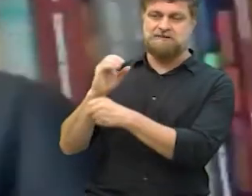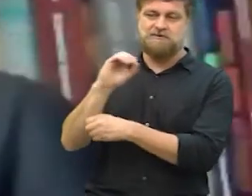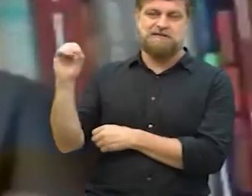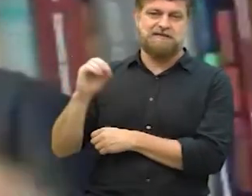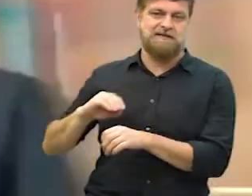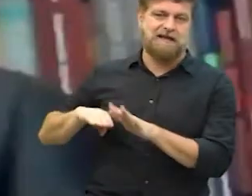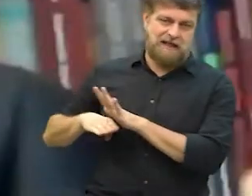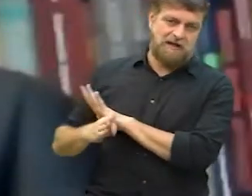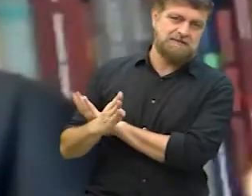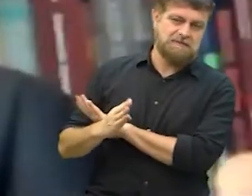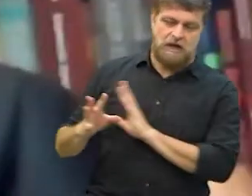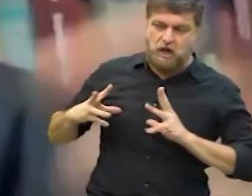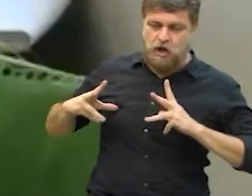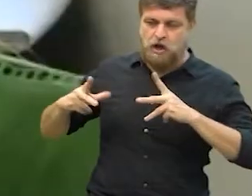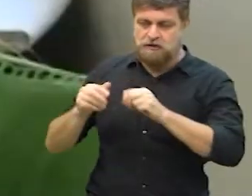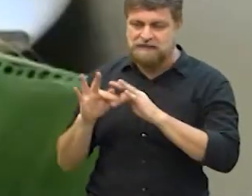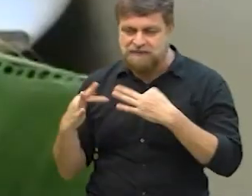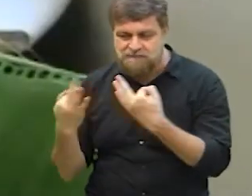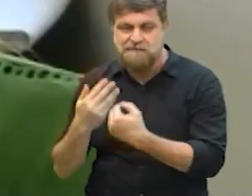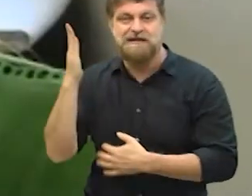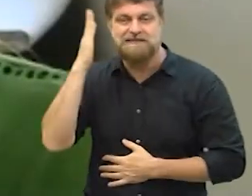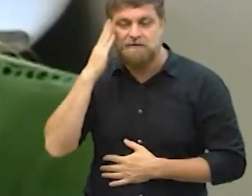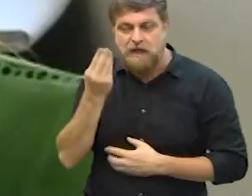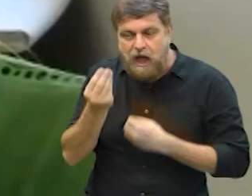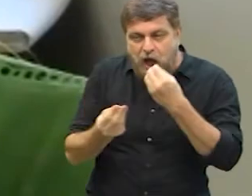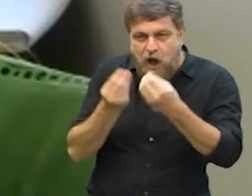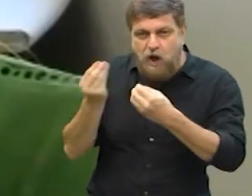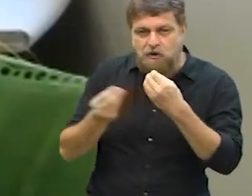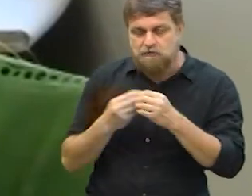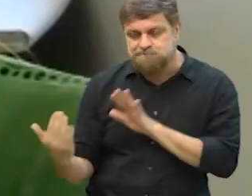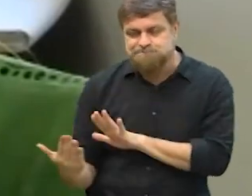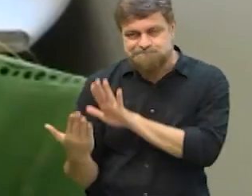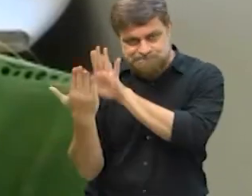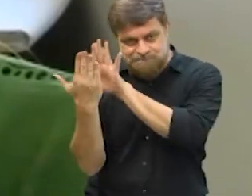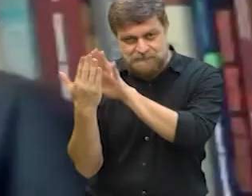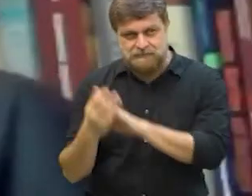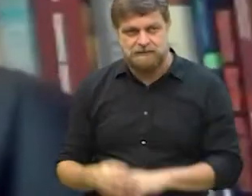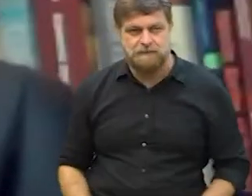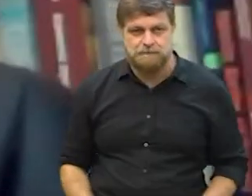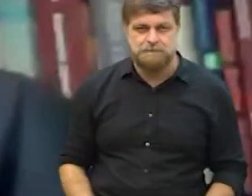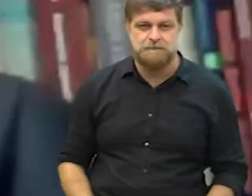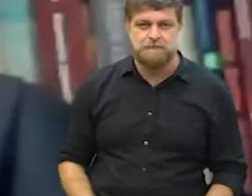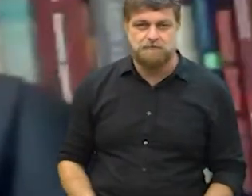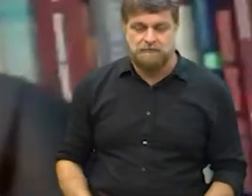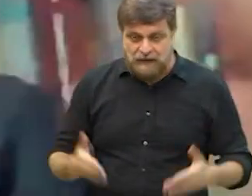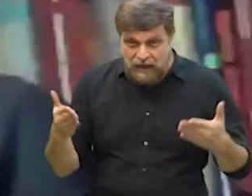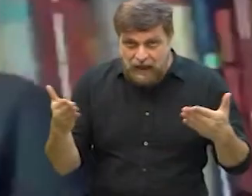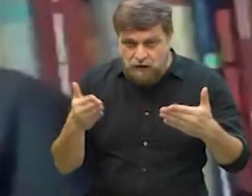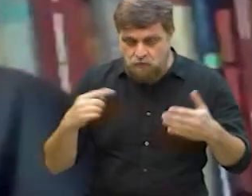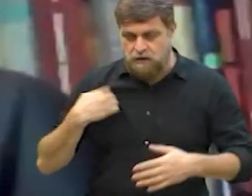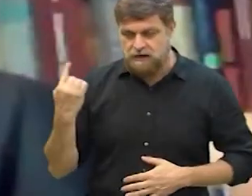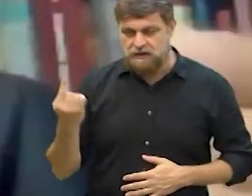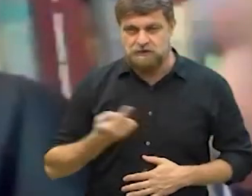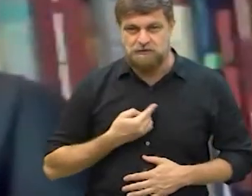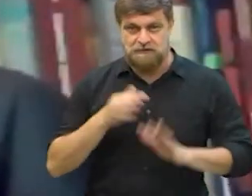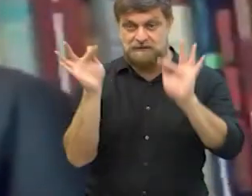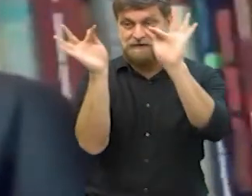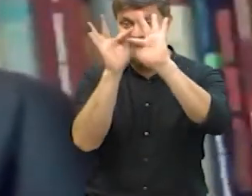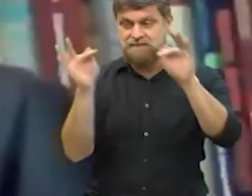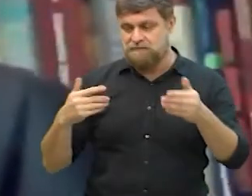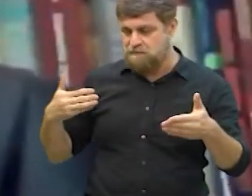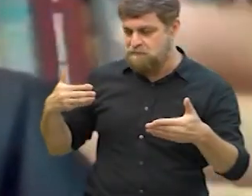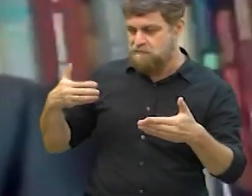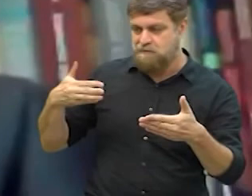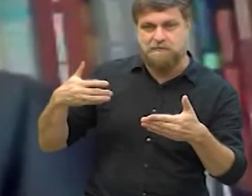nos anos 80 era comum, né? Todo mundo, toda a família sabia como enfrentar aquele cenário. E nesse cenário, depois nós